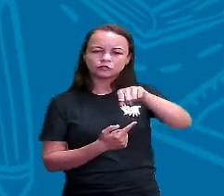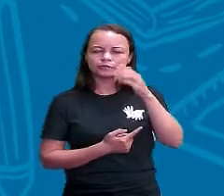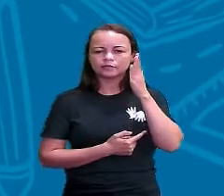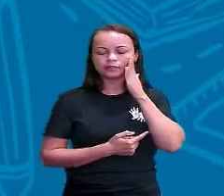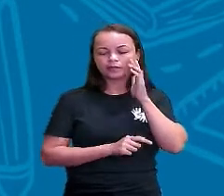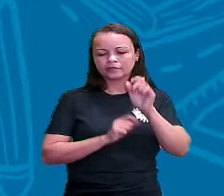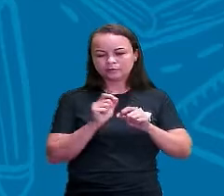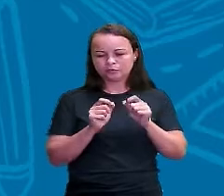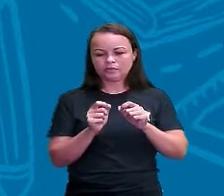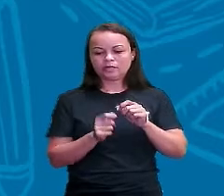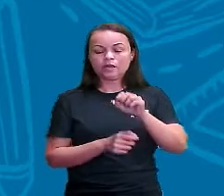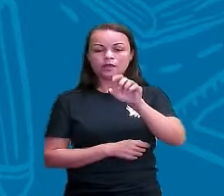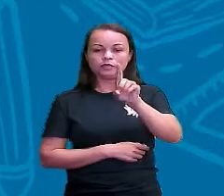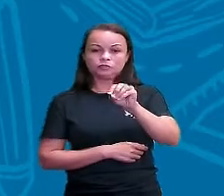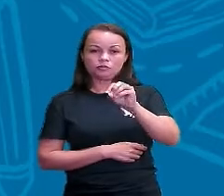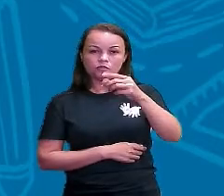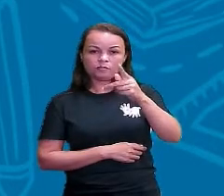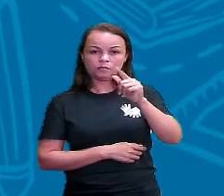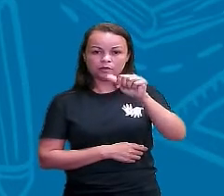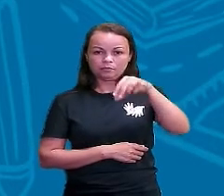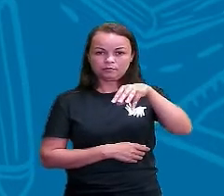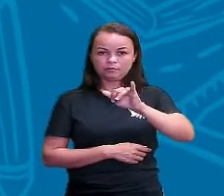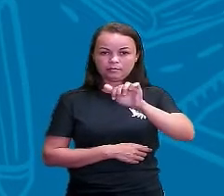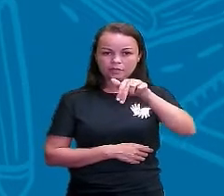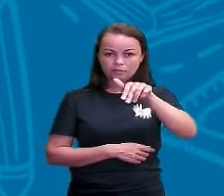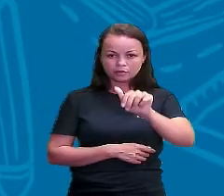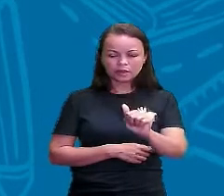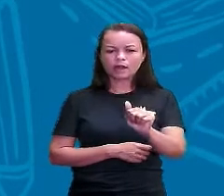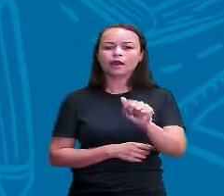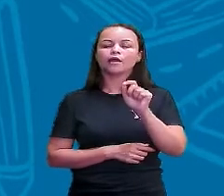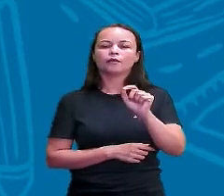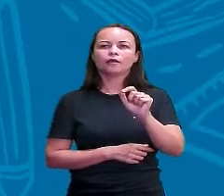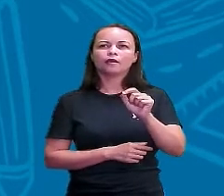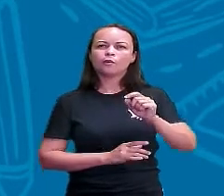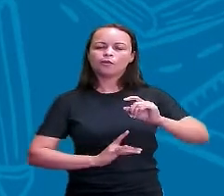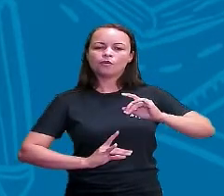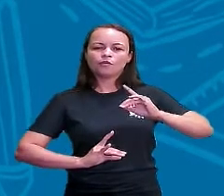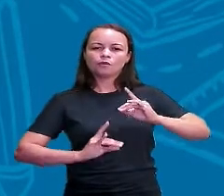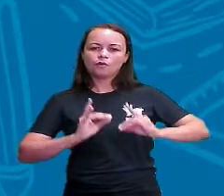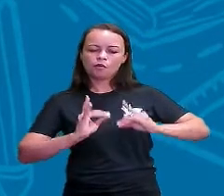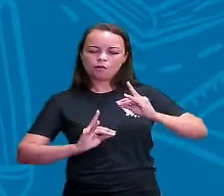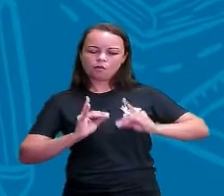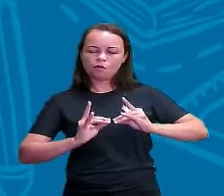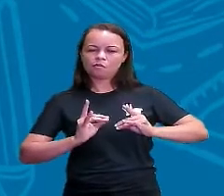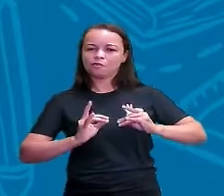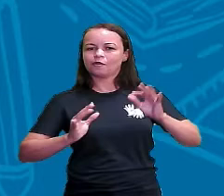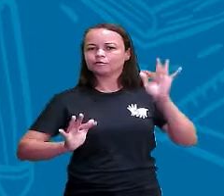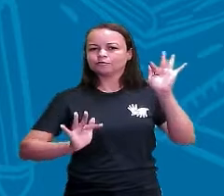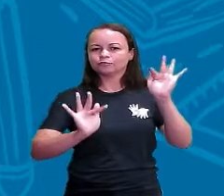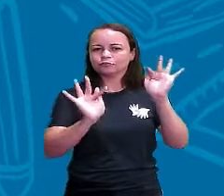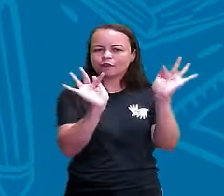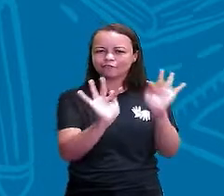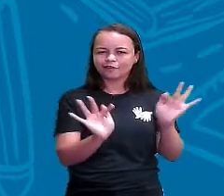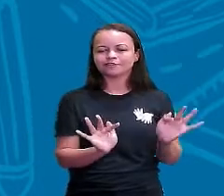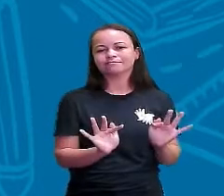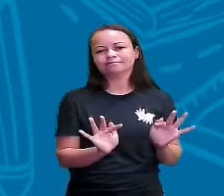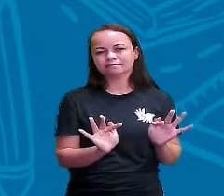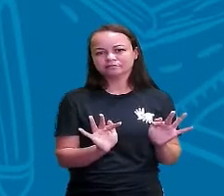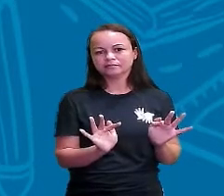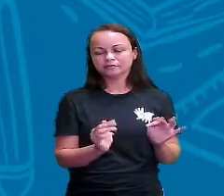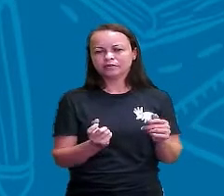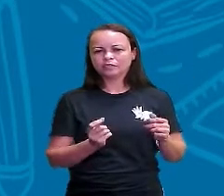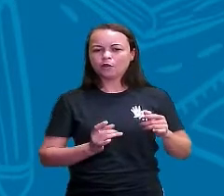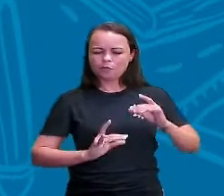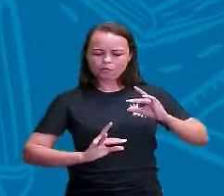dopamina ela é conhecida como a gente chama ela de o chamado hormônio da felicidade. O hormônio, vamos dizer assim,